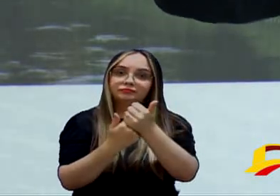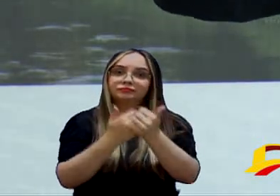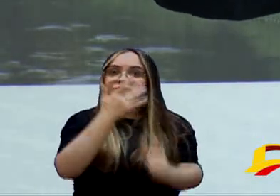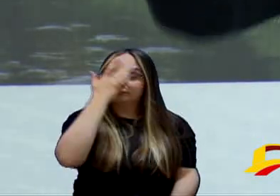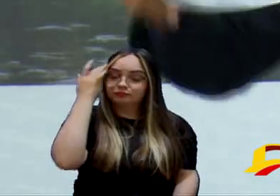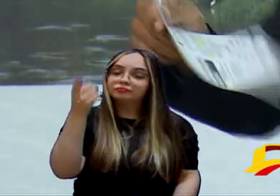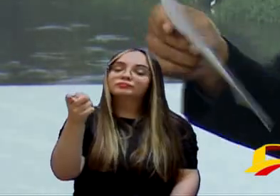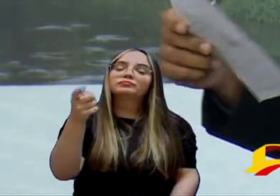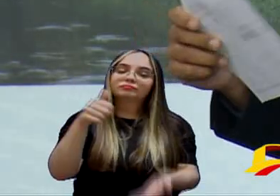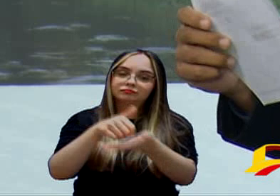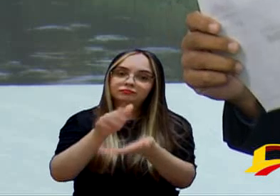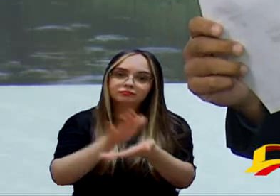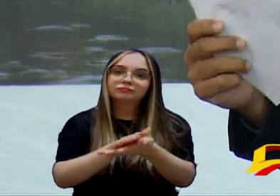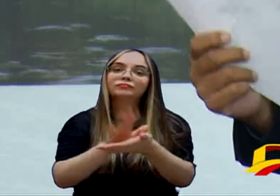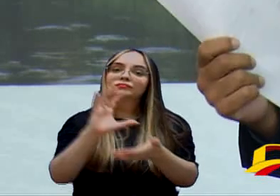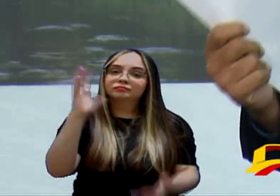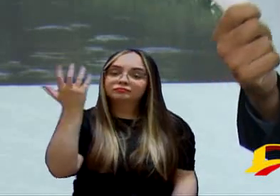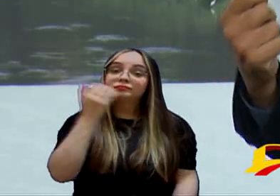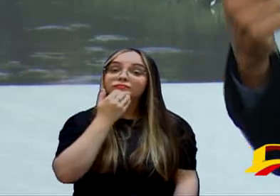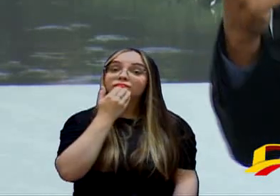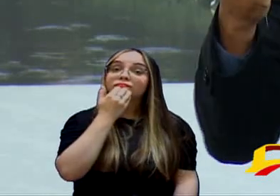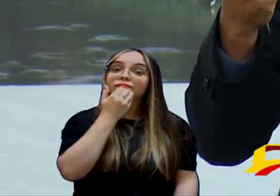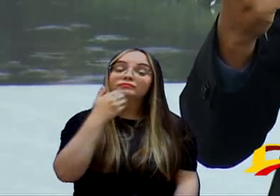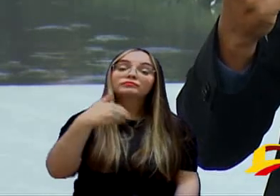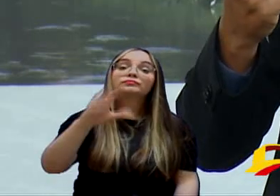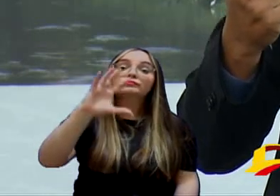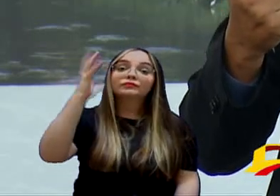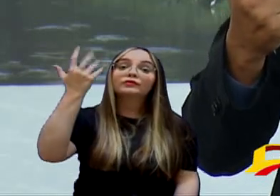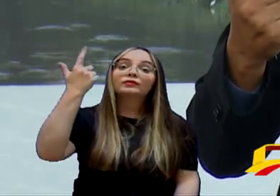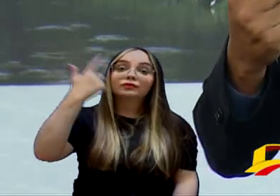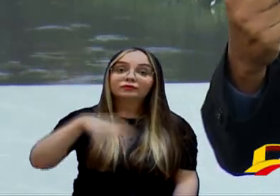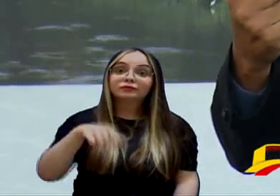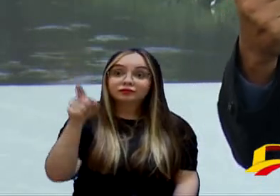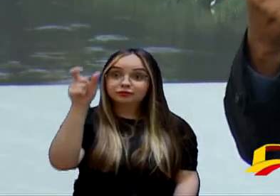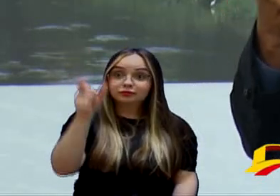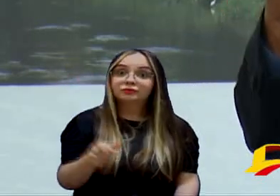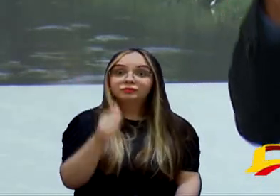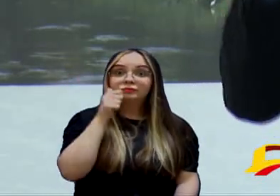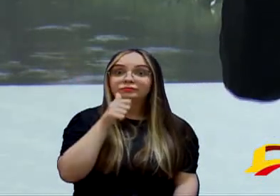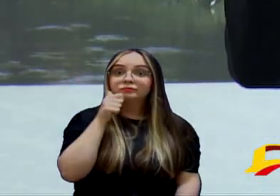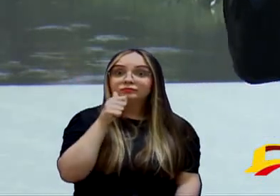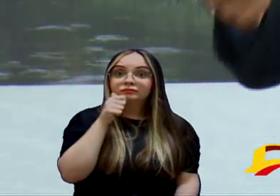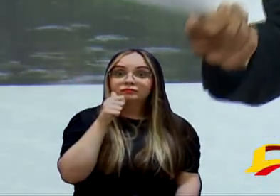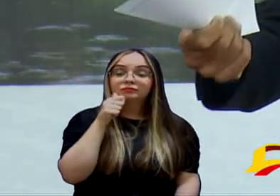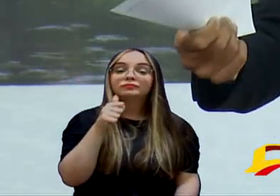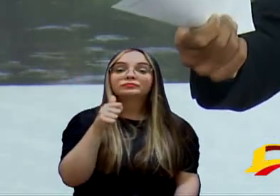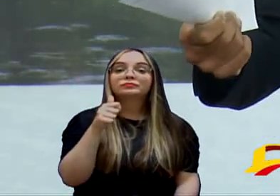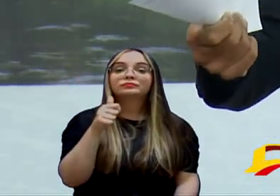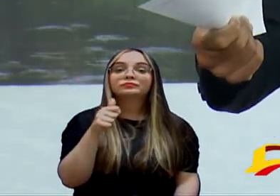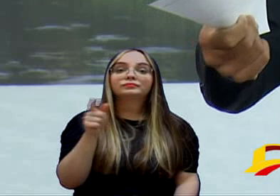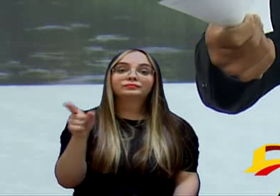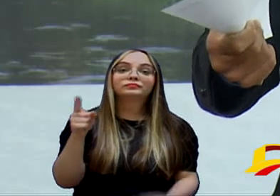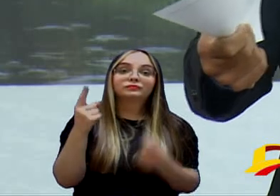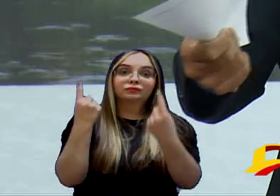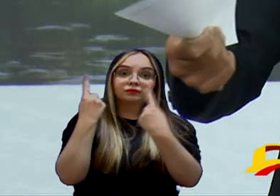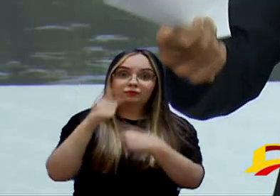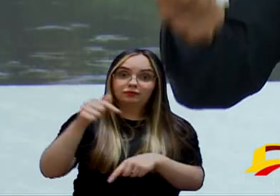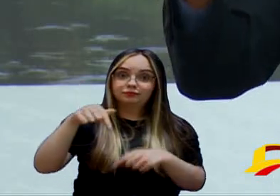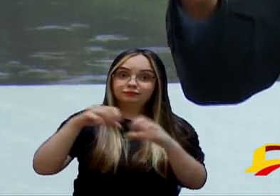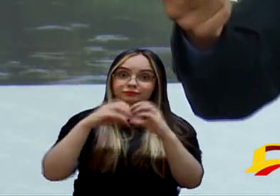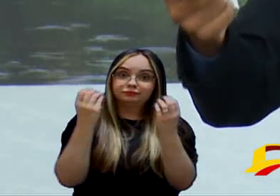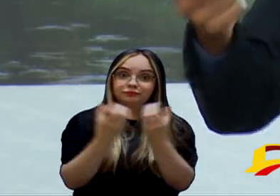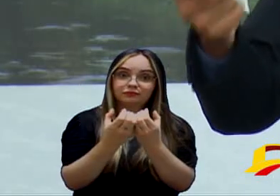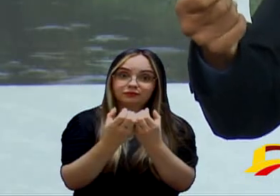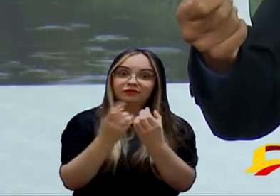e a próxima vez que essa assessora ela se posicionar perante esta casa de leis